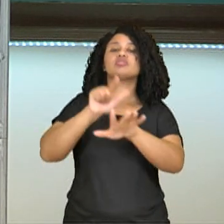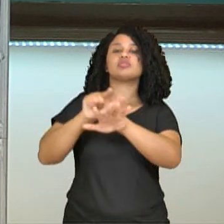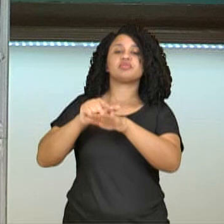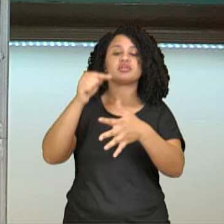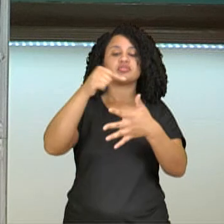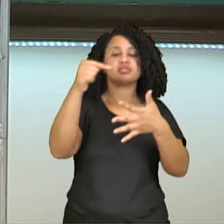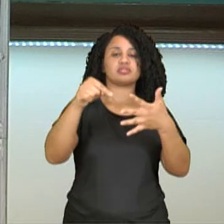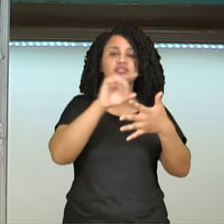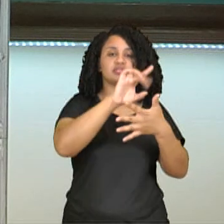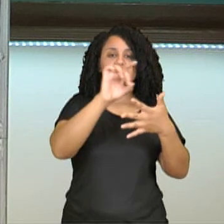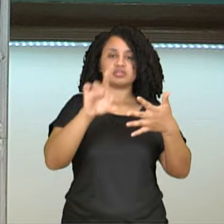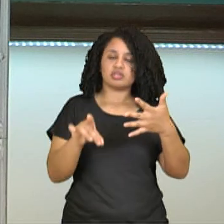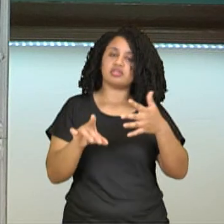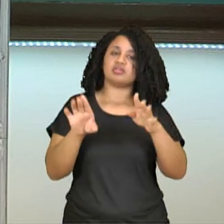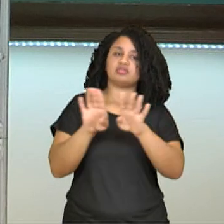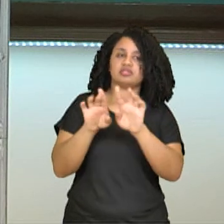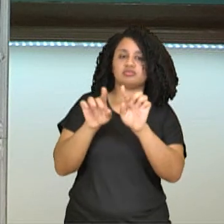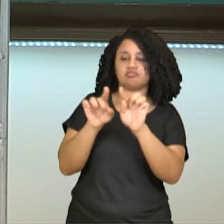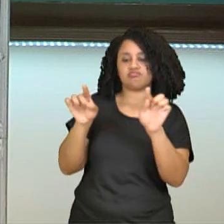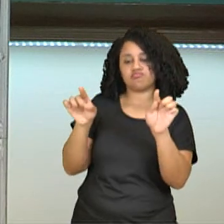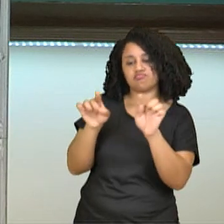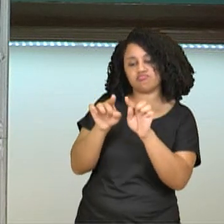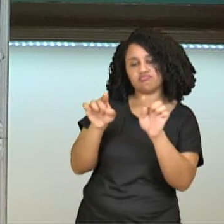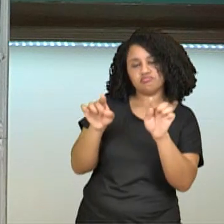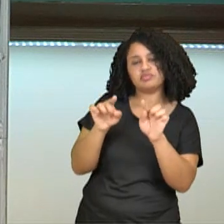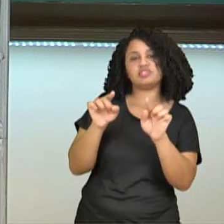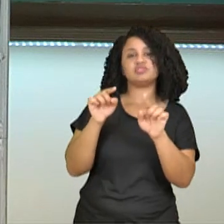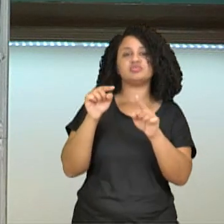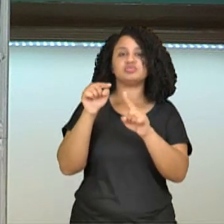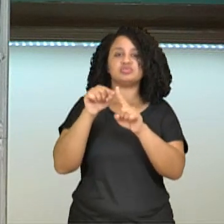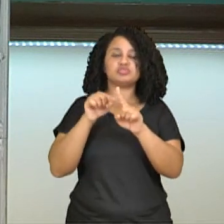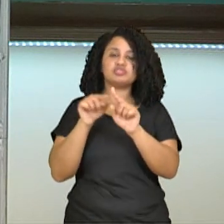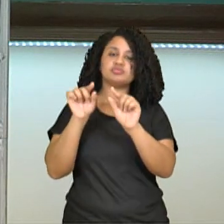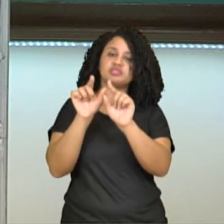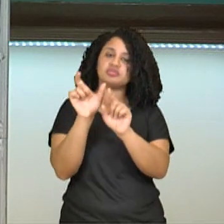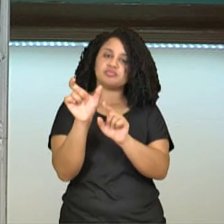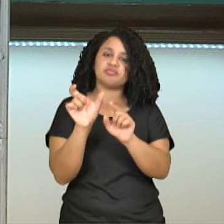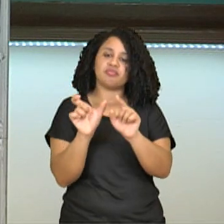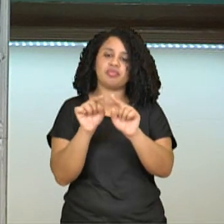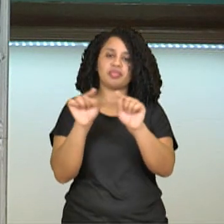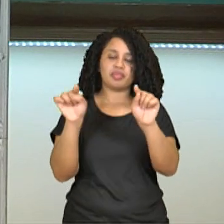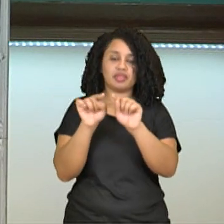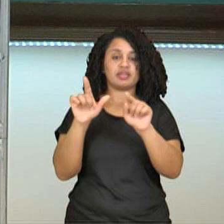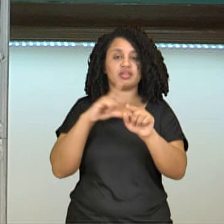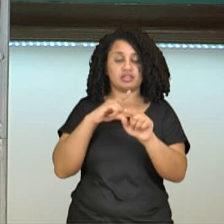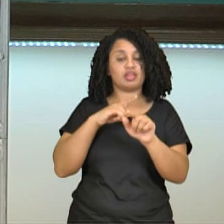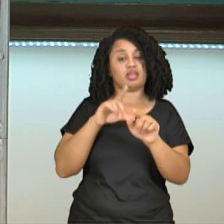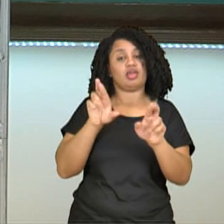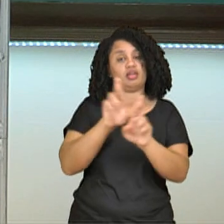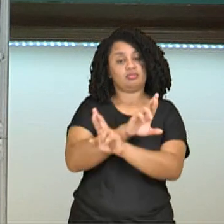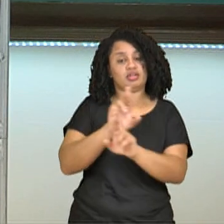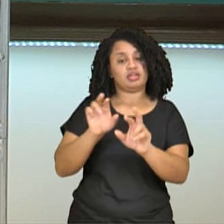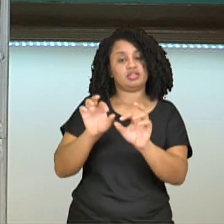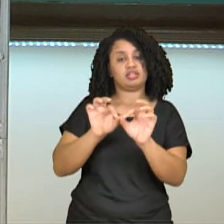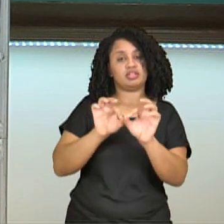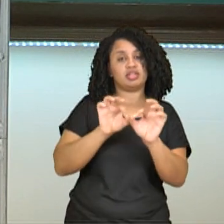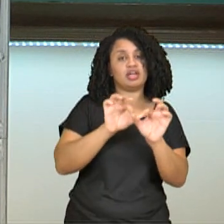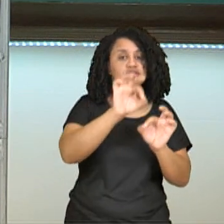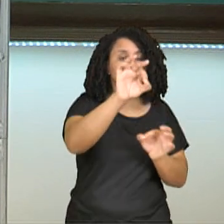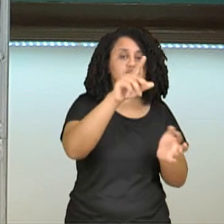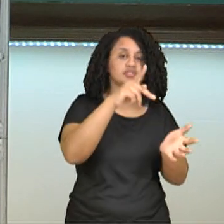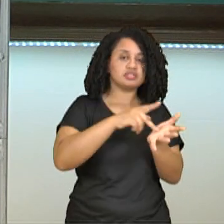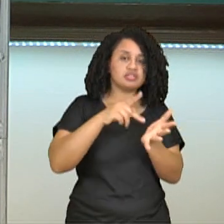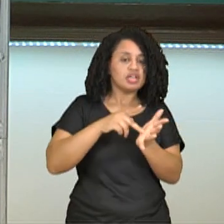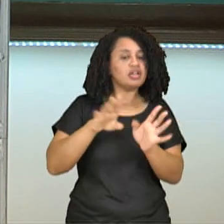um pouquinho sobre as escalas numéricas e gráficas que servem para relacionarmos distância real e também com a